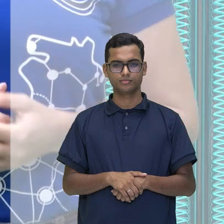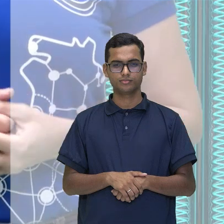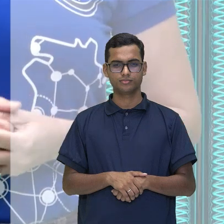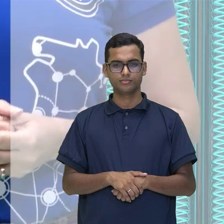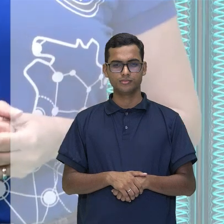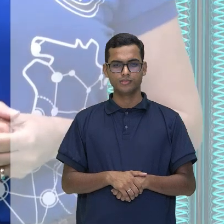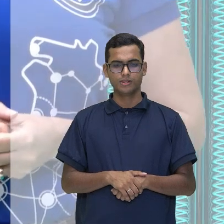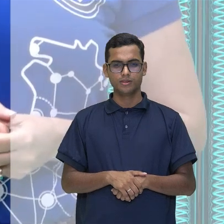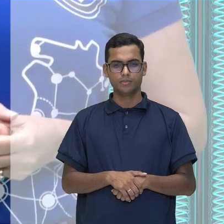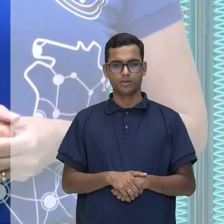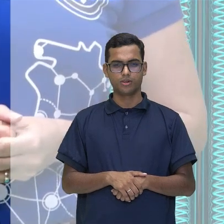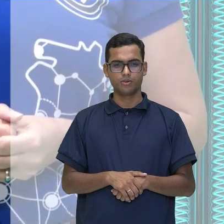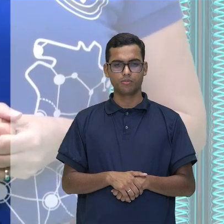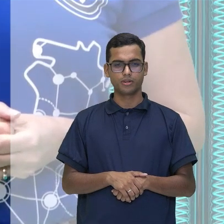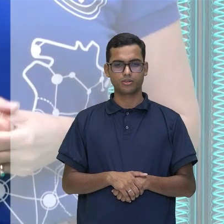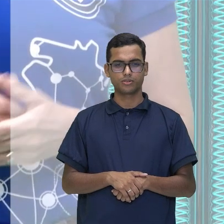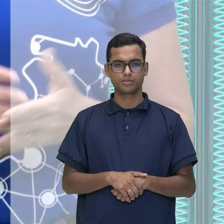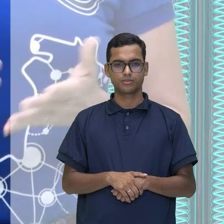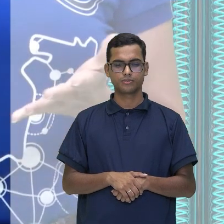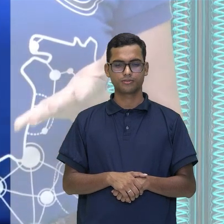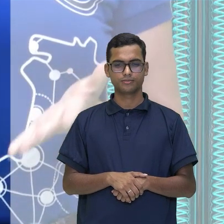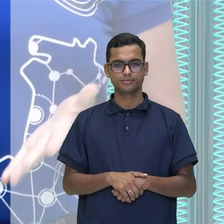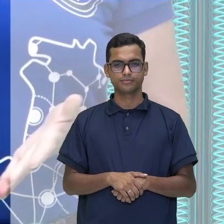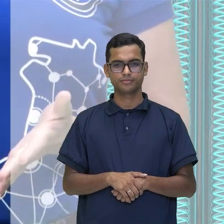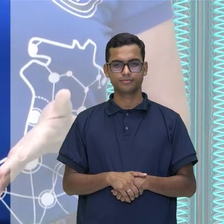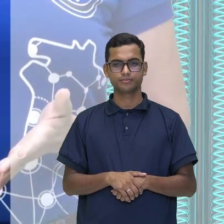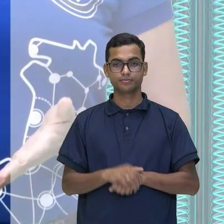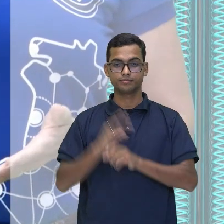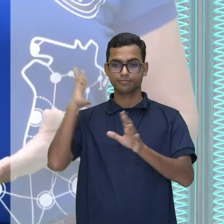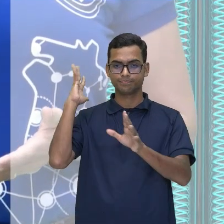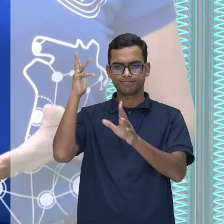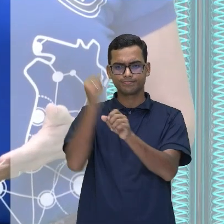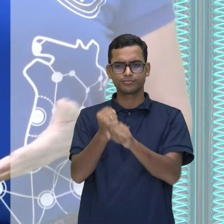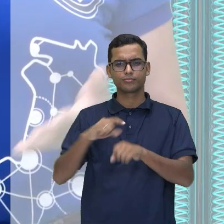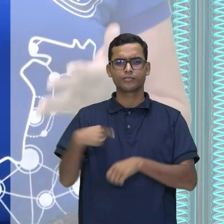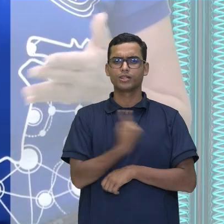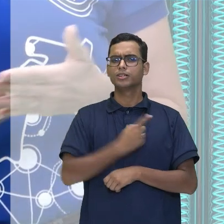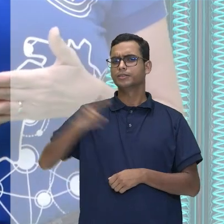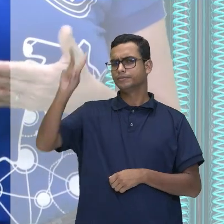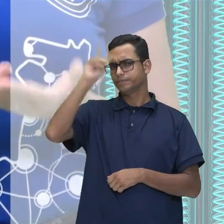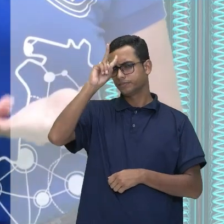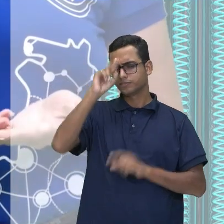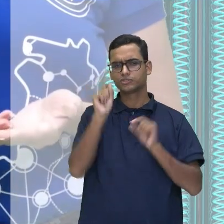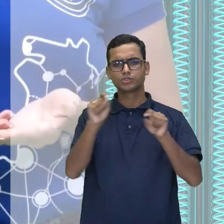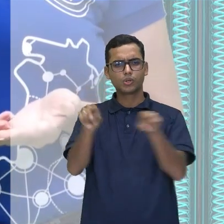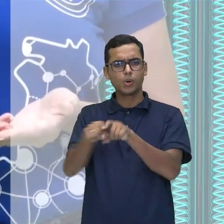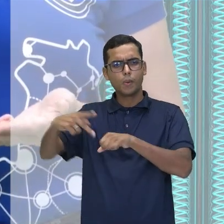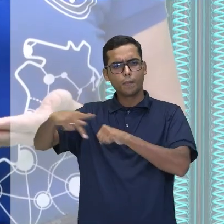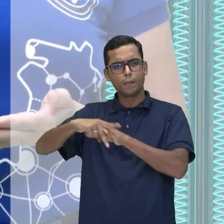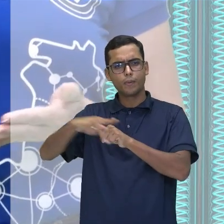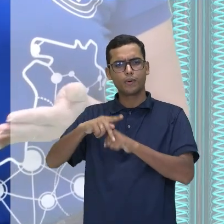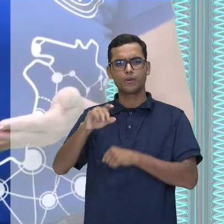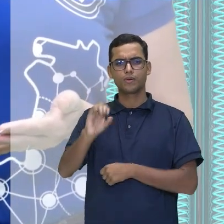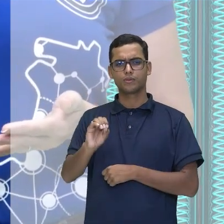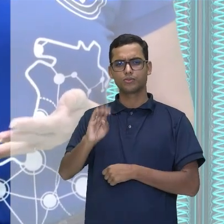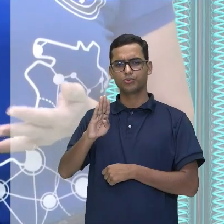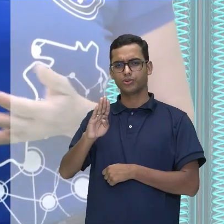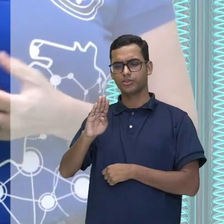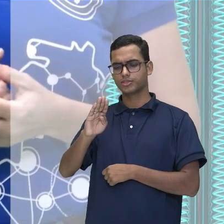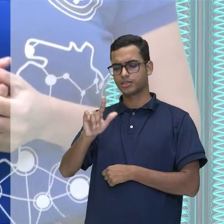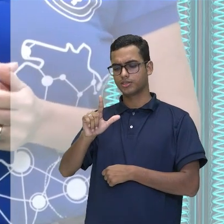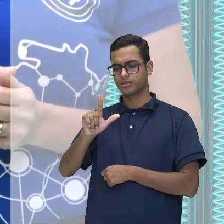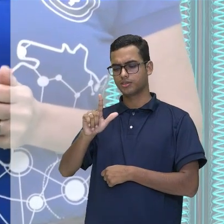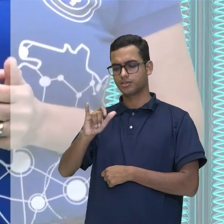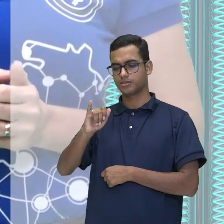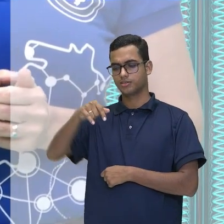Bem, para dar prosseguimento, né, à nossa revisão, nós vamos relembrar sobre os pronomes oblíquos, que em inglês a gente